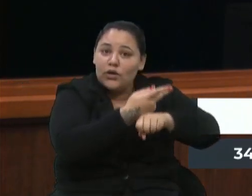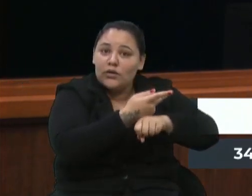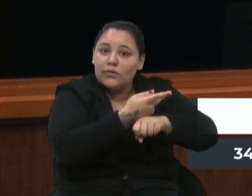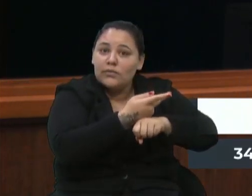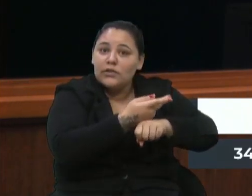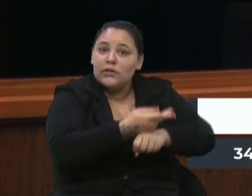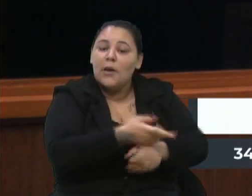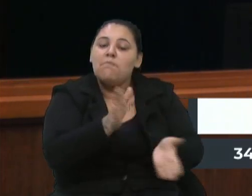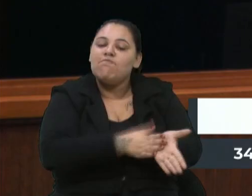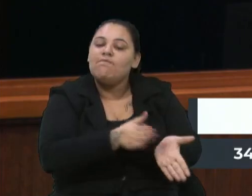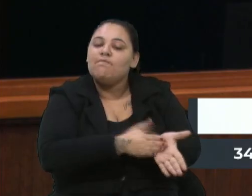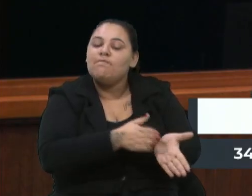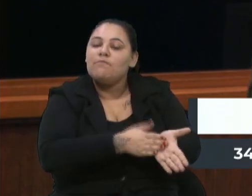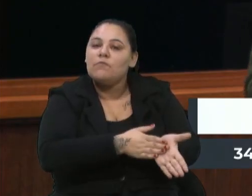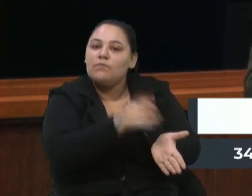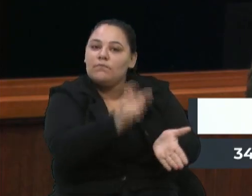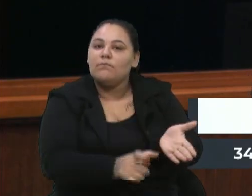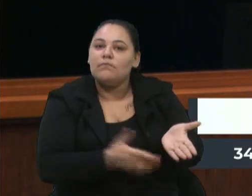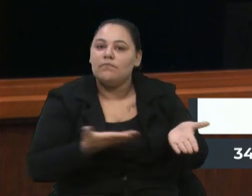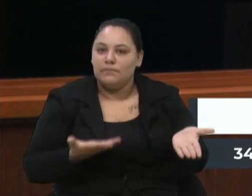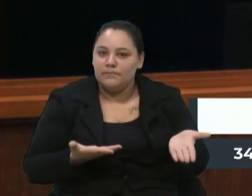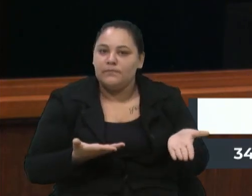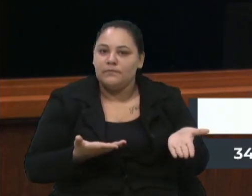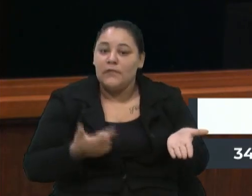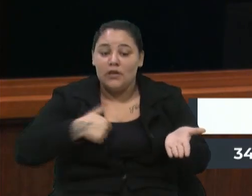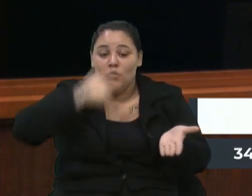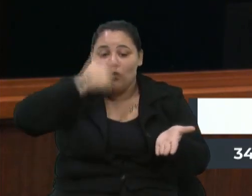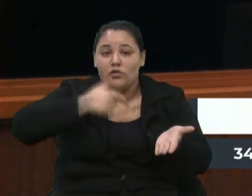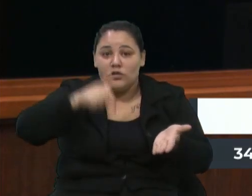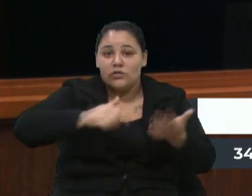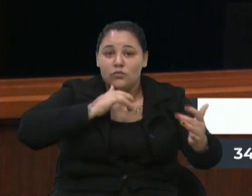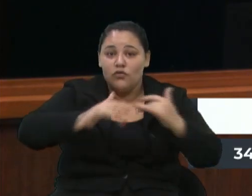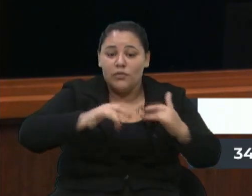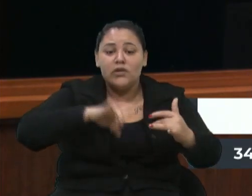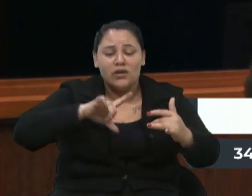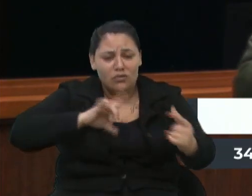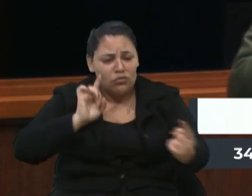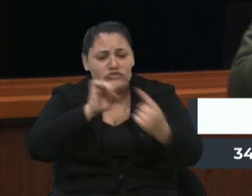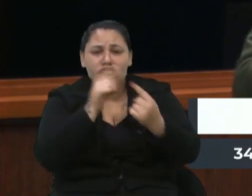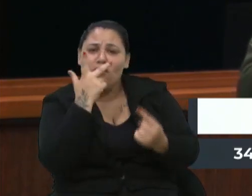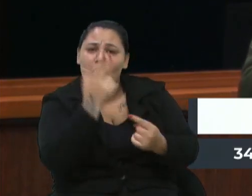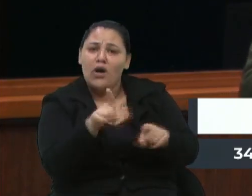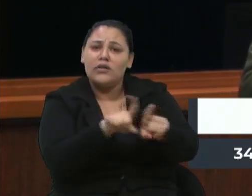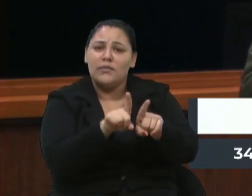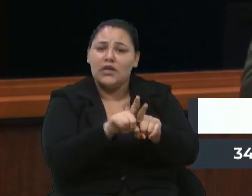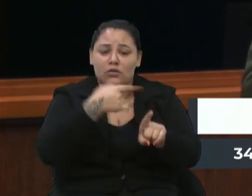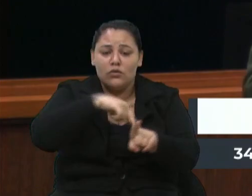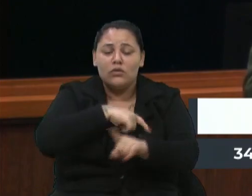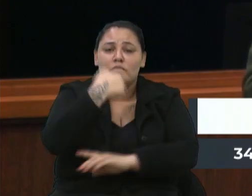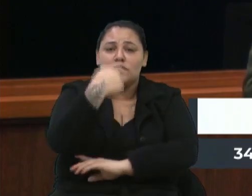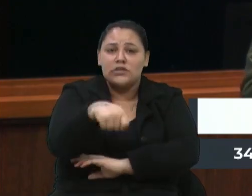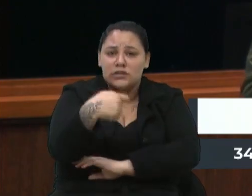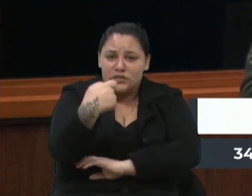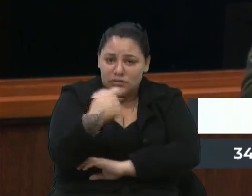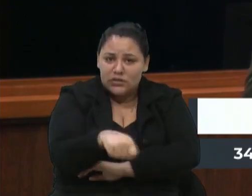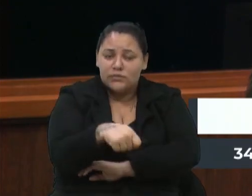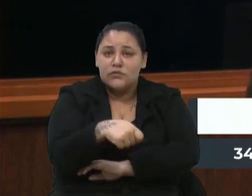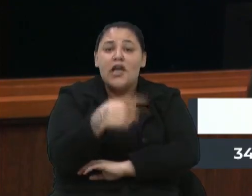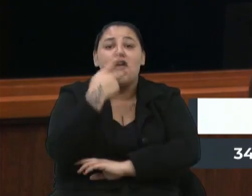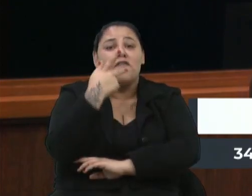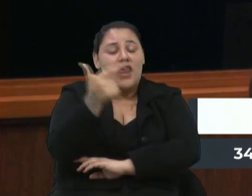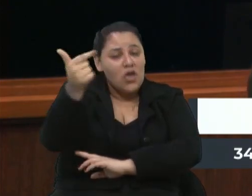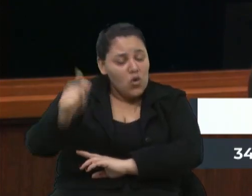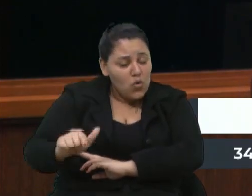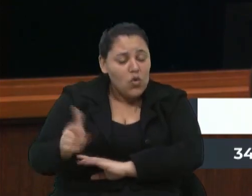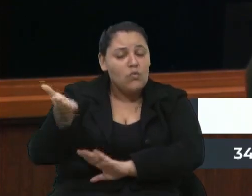pressionam, que nos demandam. E eu acho que esse movimento tem esse objetivo. Nós precisamos, eu falei a outra